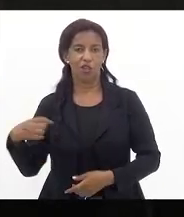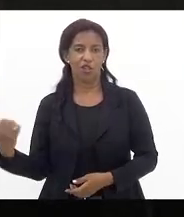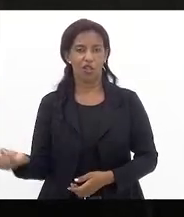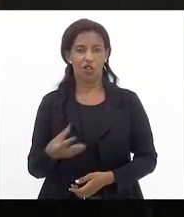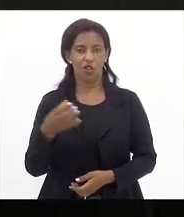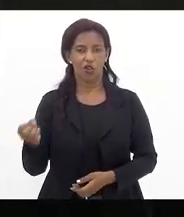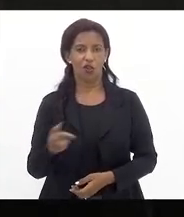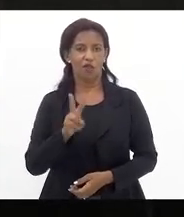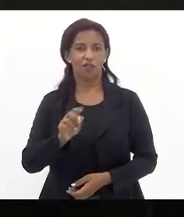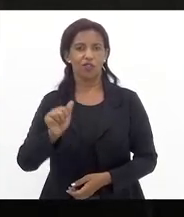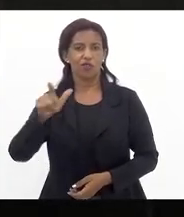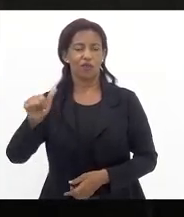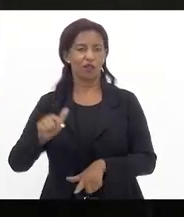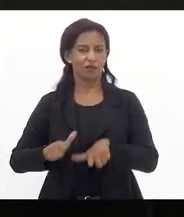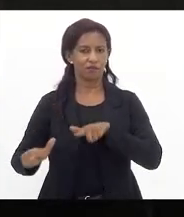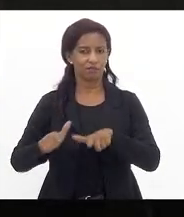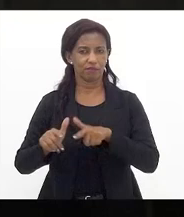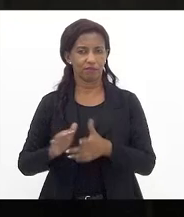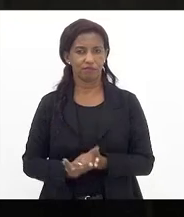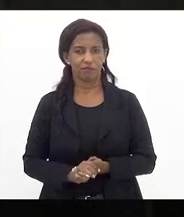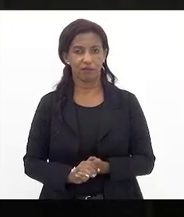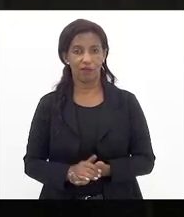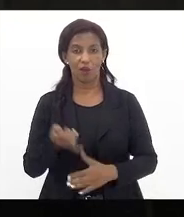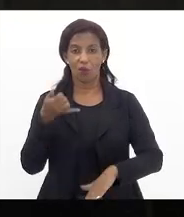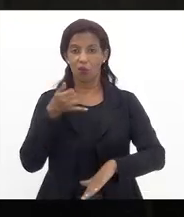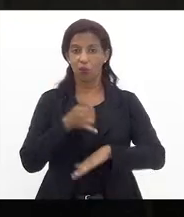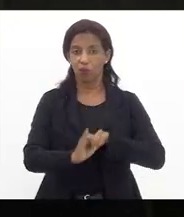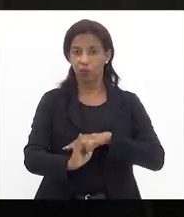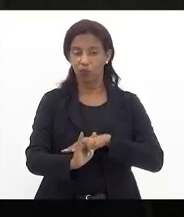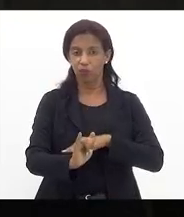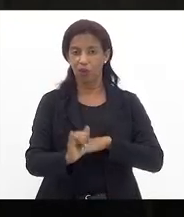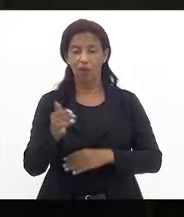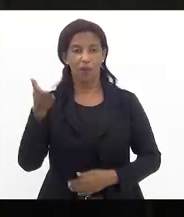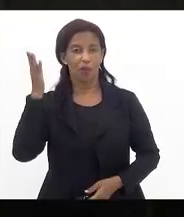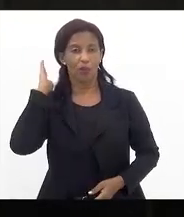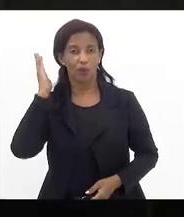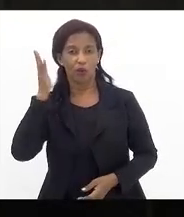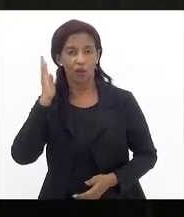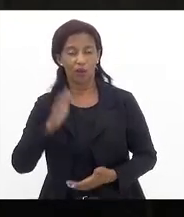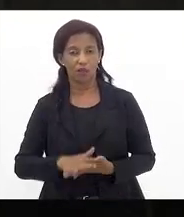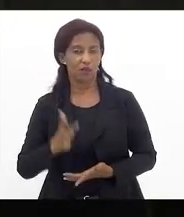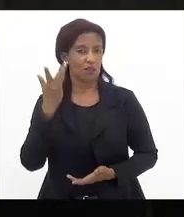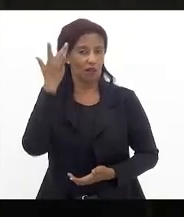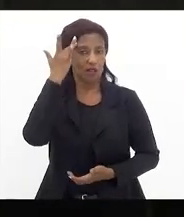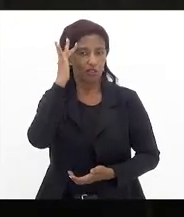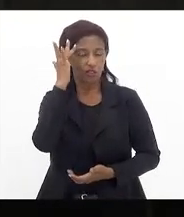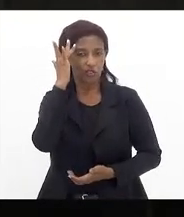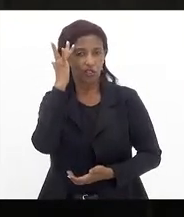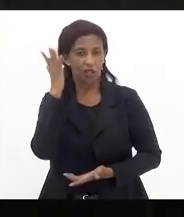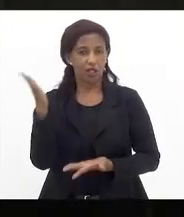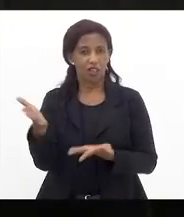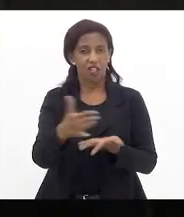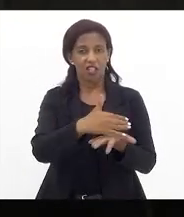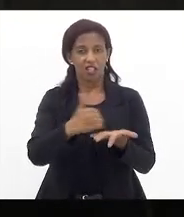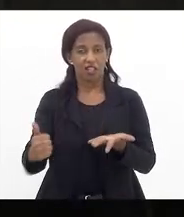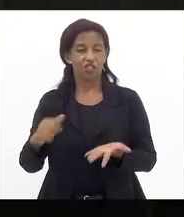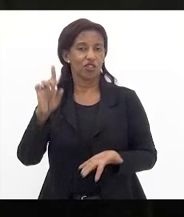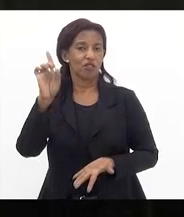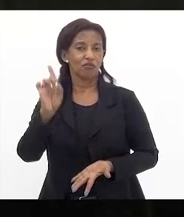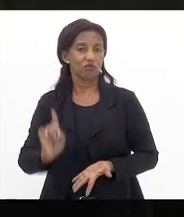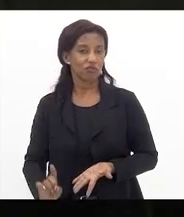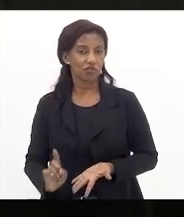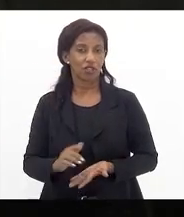novas vagas de emprego. É um equívoco, é uma burrice achar que, retirando